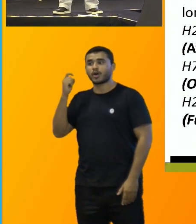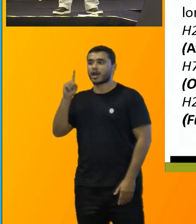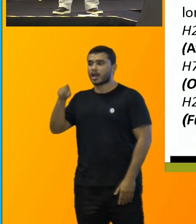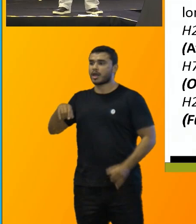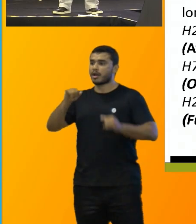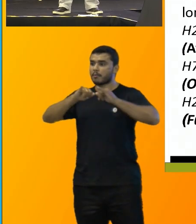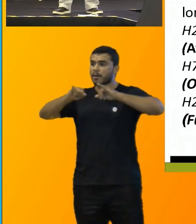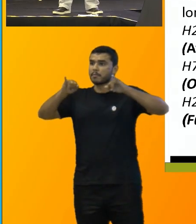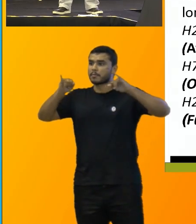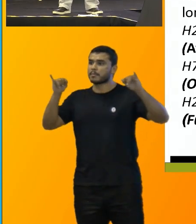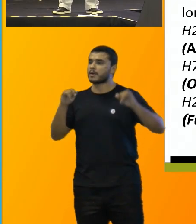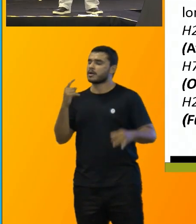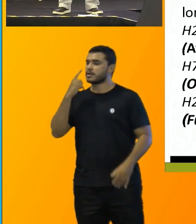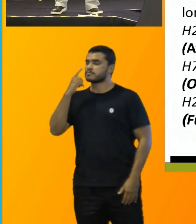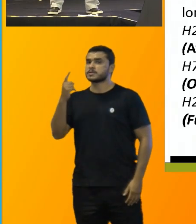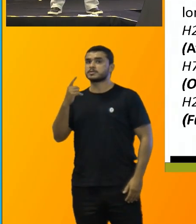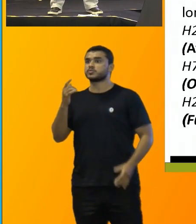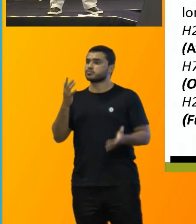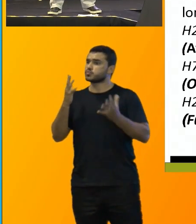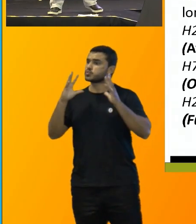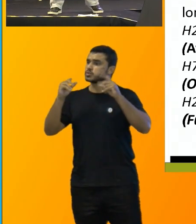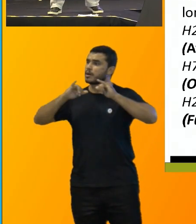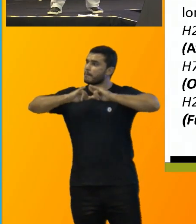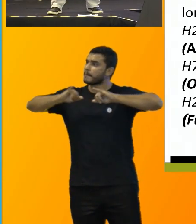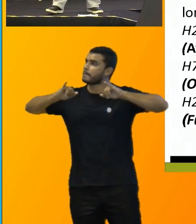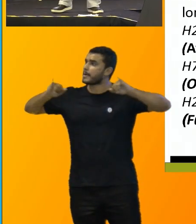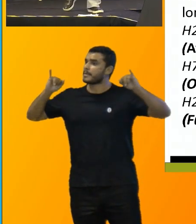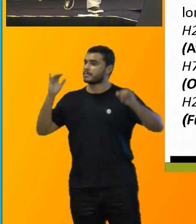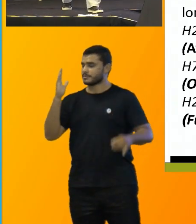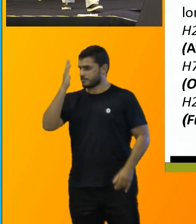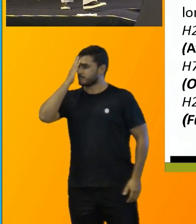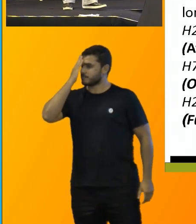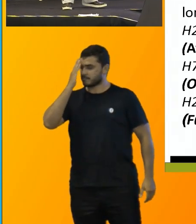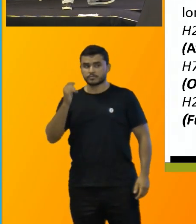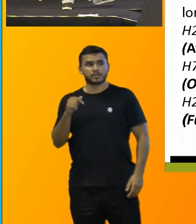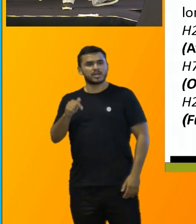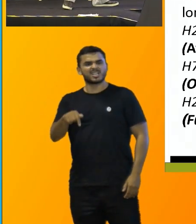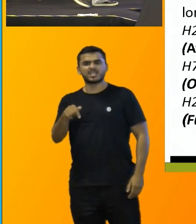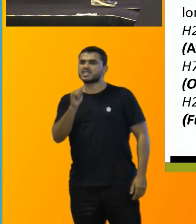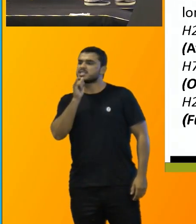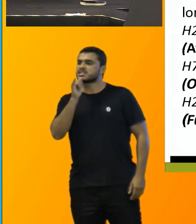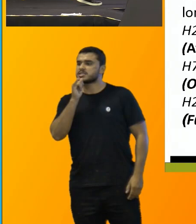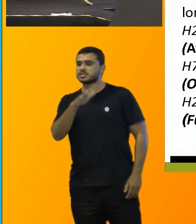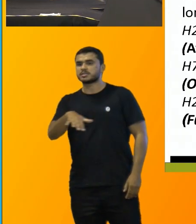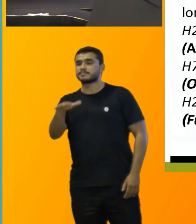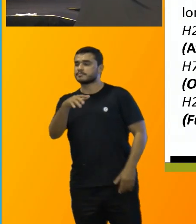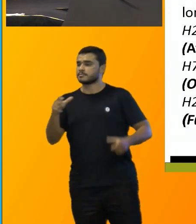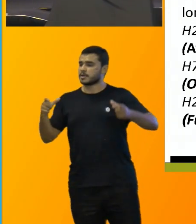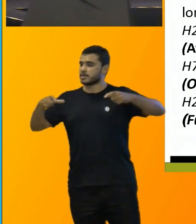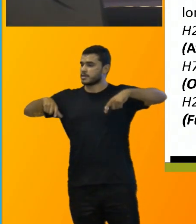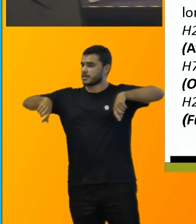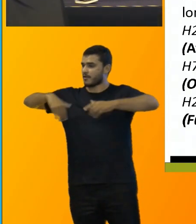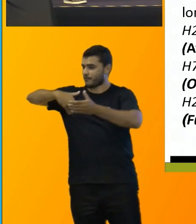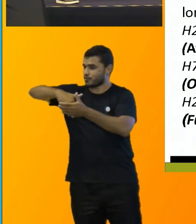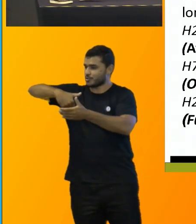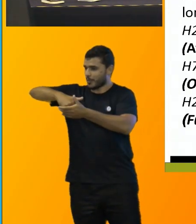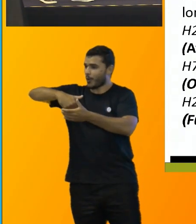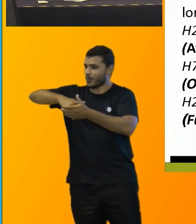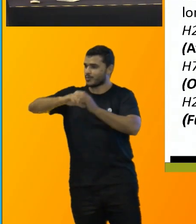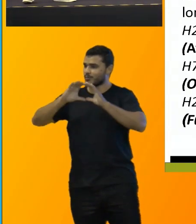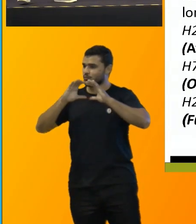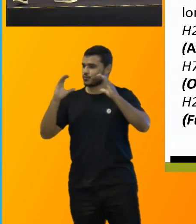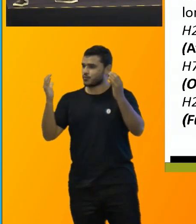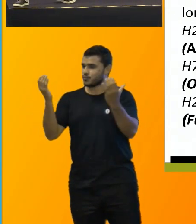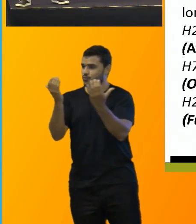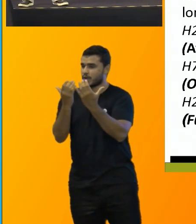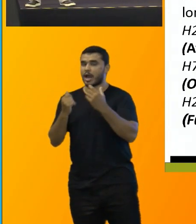construção dessa identidade. Imagina só que num espaço maior do que esse, num campo de futebol, na passagem do